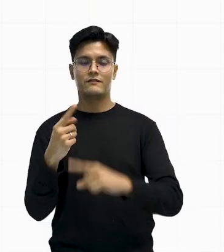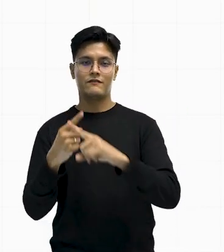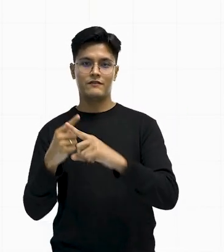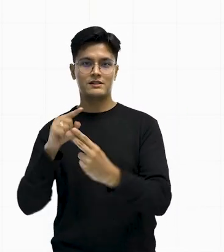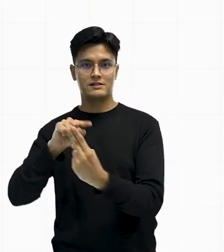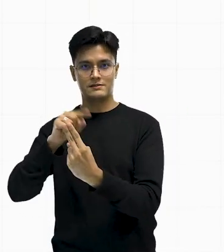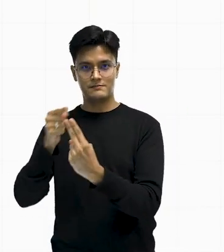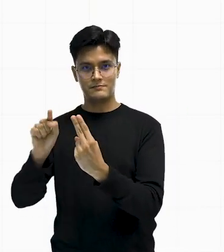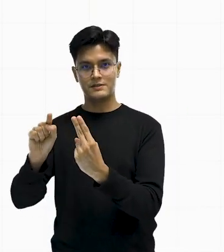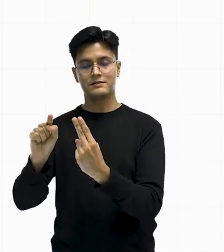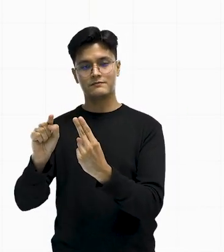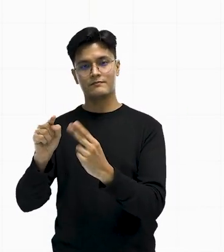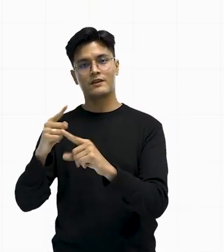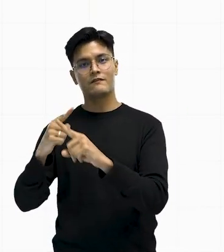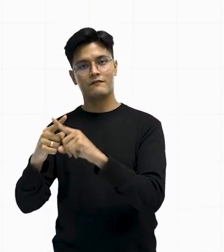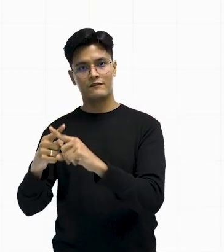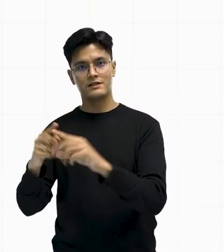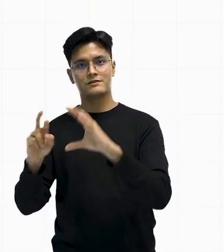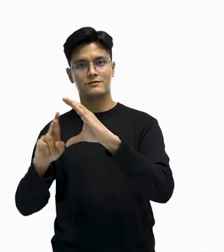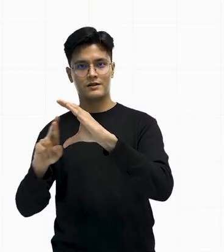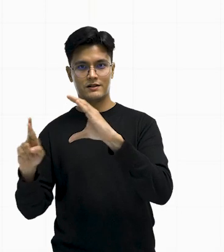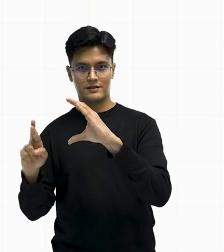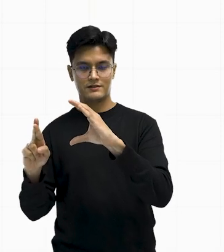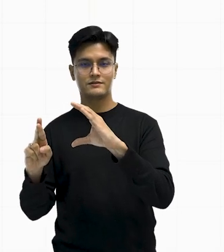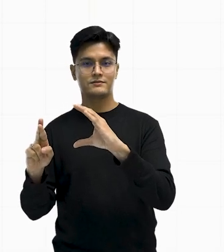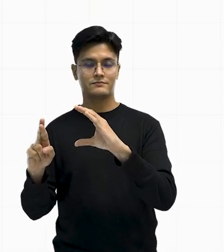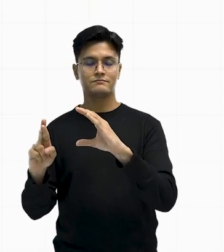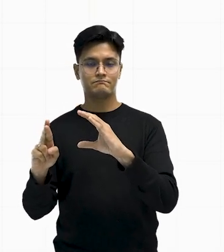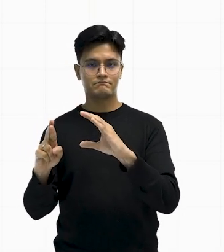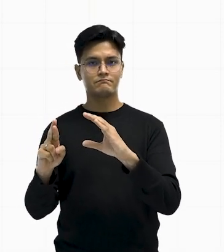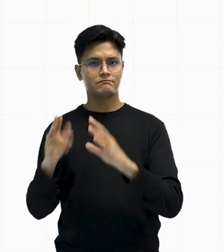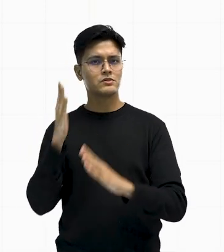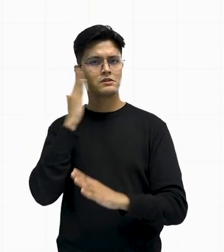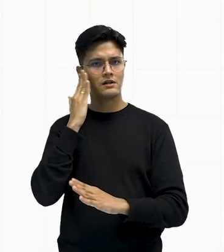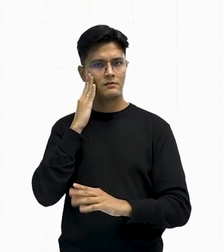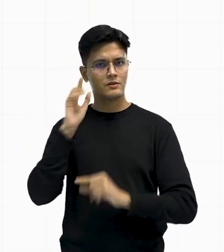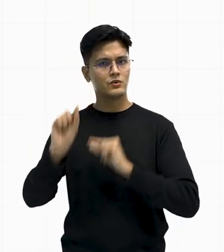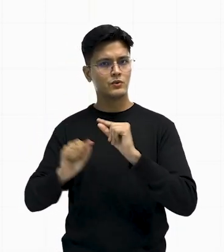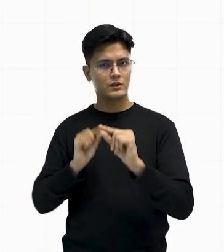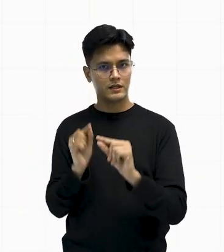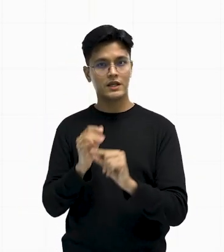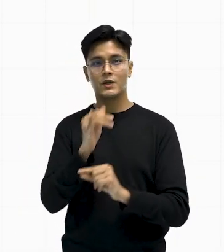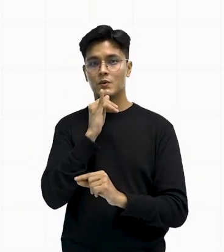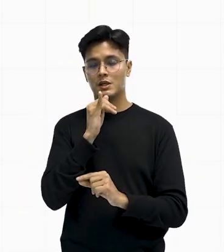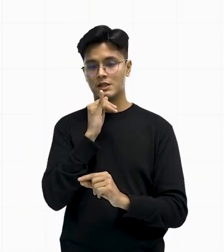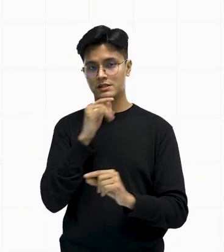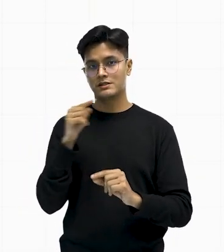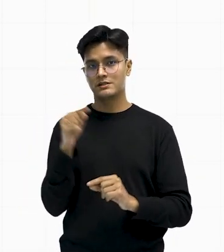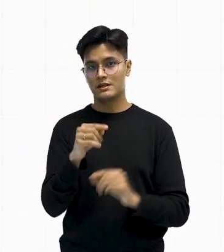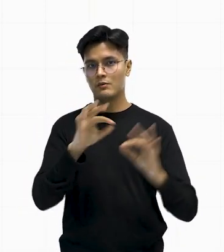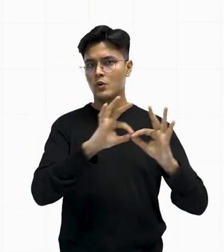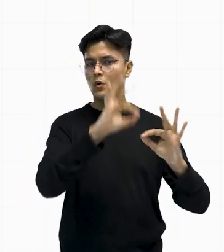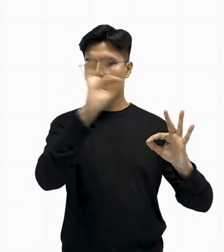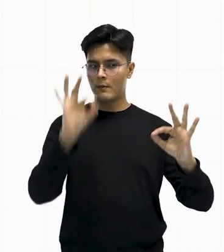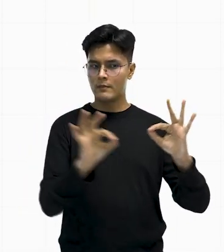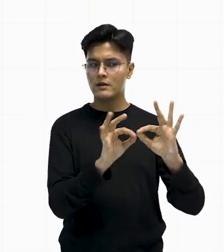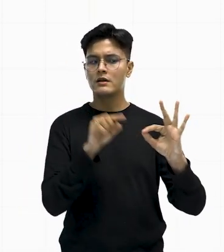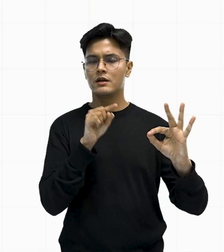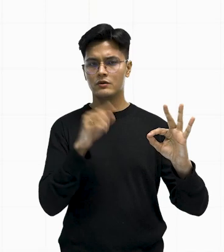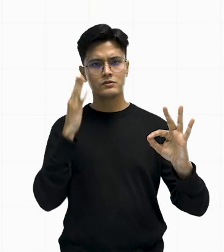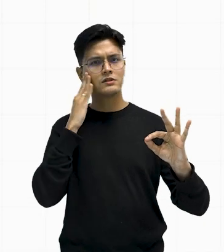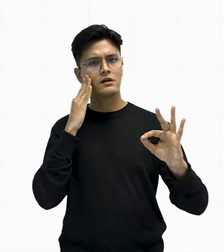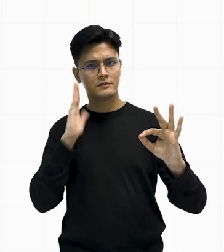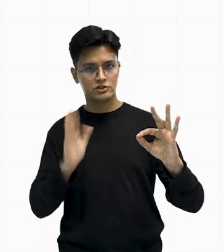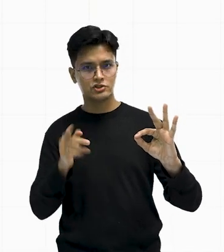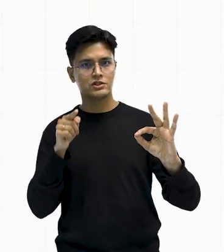vezes π vezes o raio, sendo que, neste exemplo, o comprimento a gente já sabe que